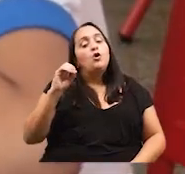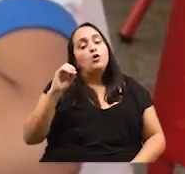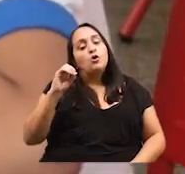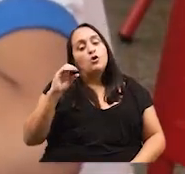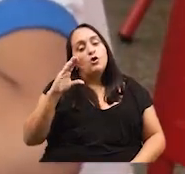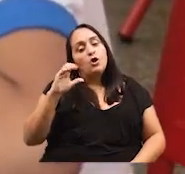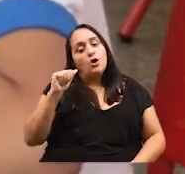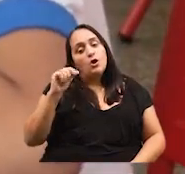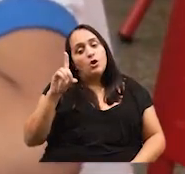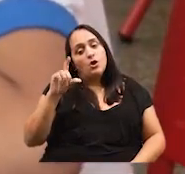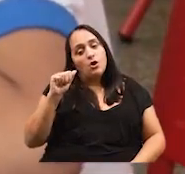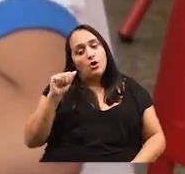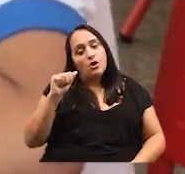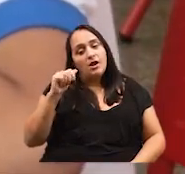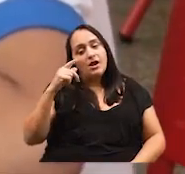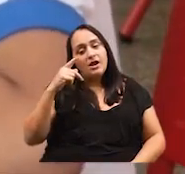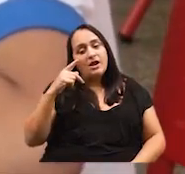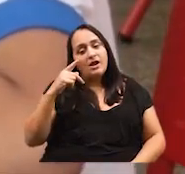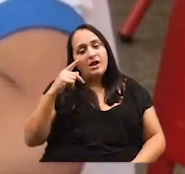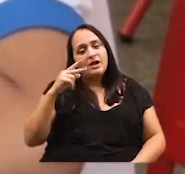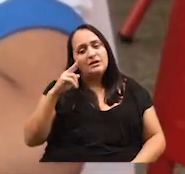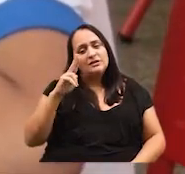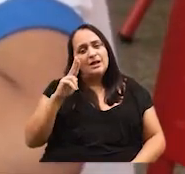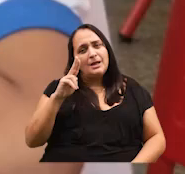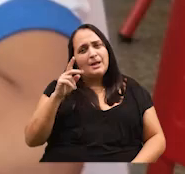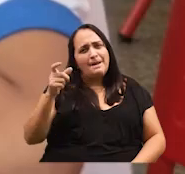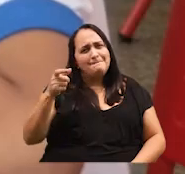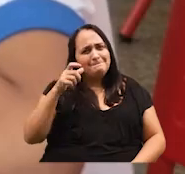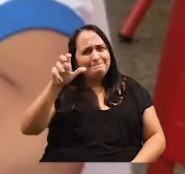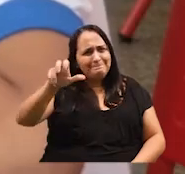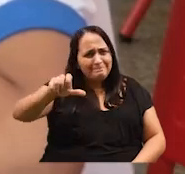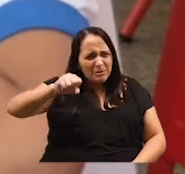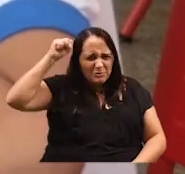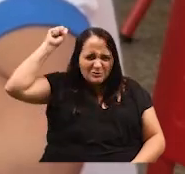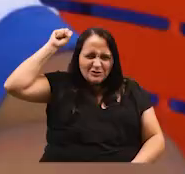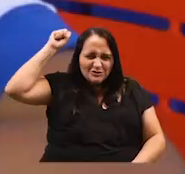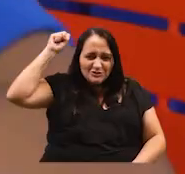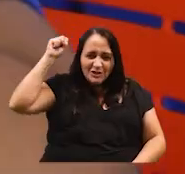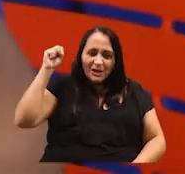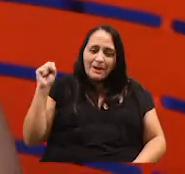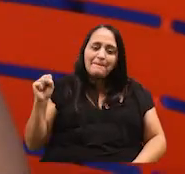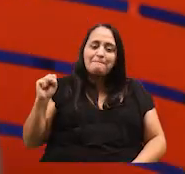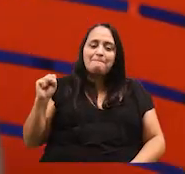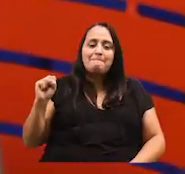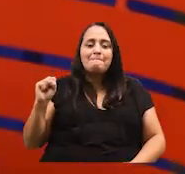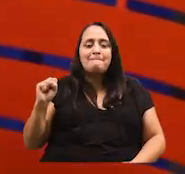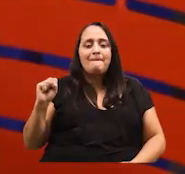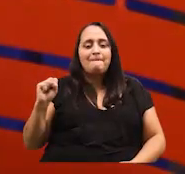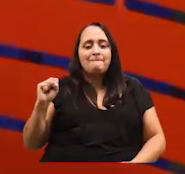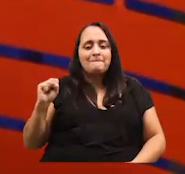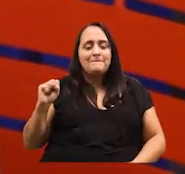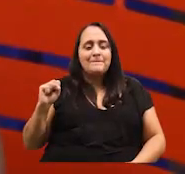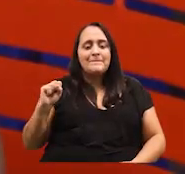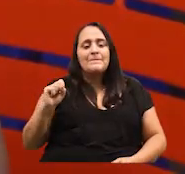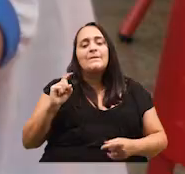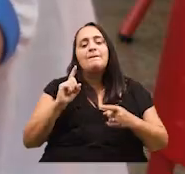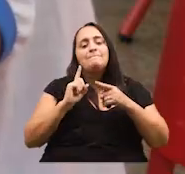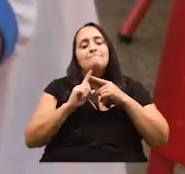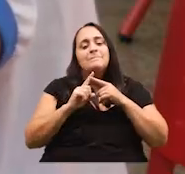Miguel, você concorda com o Fernando? Por que ela é diferente? Porque tem um